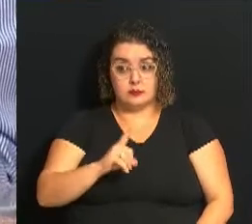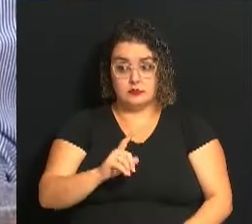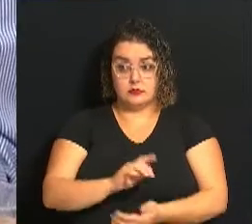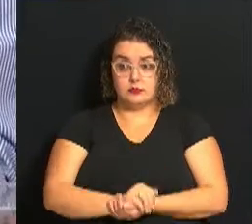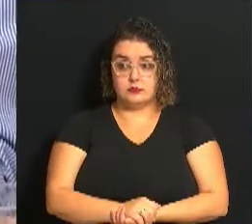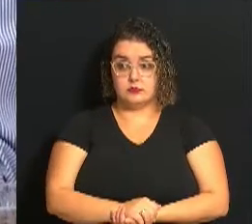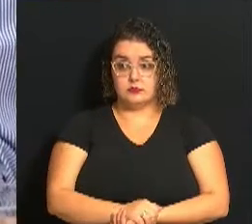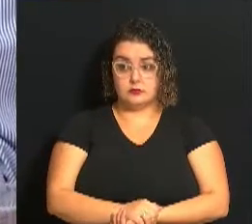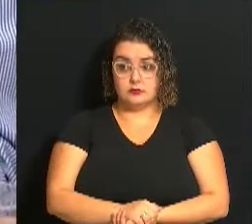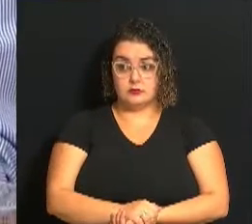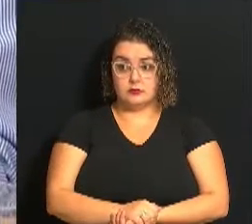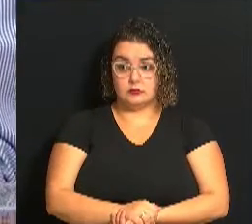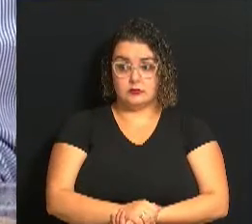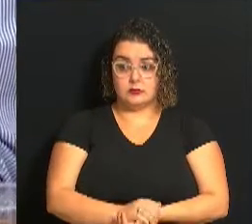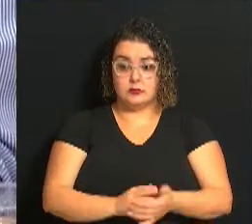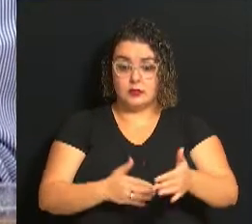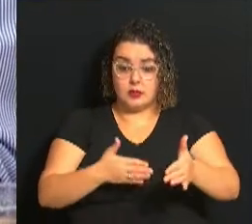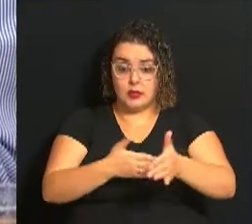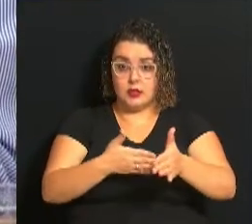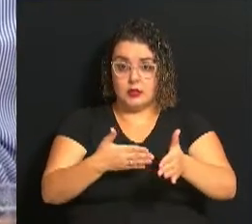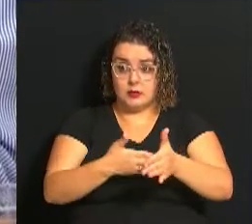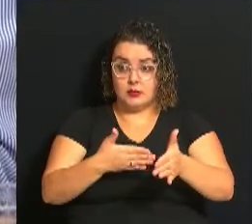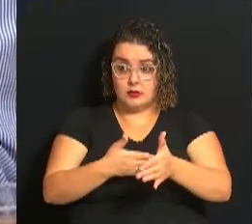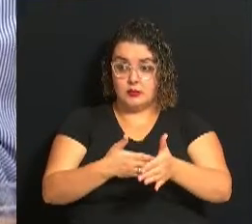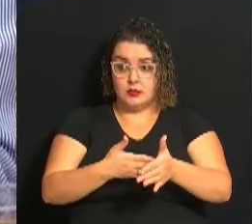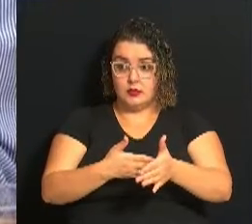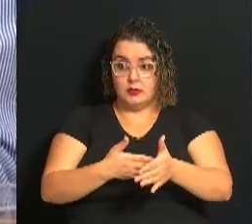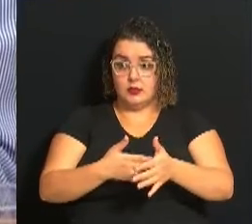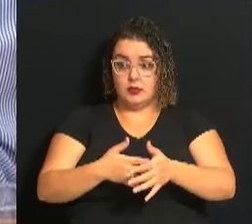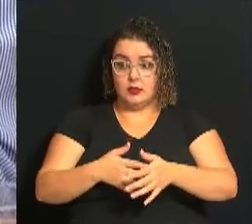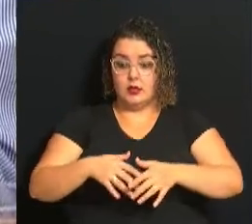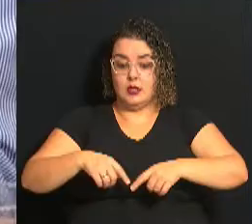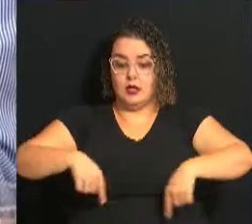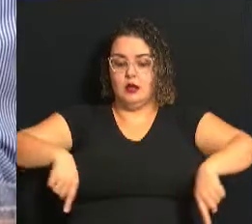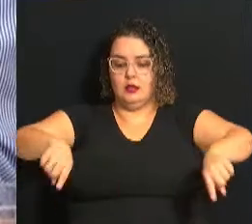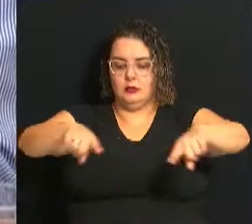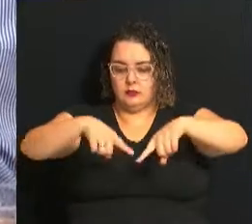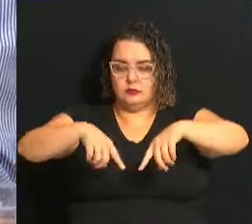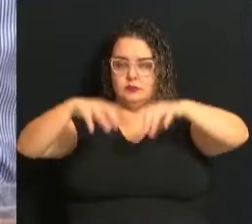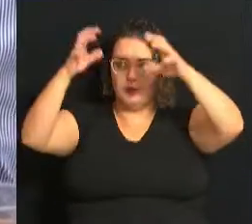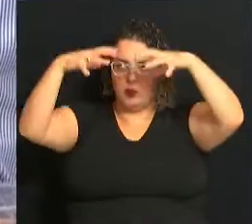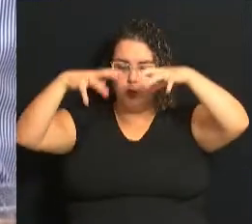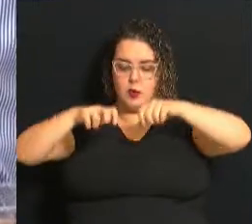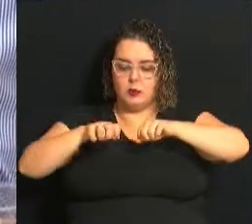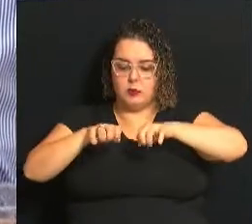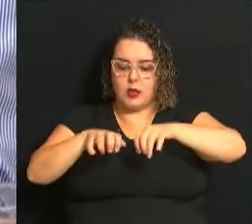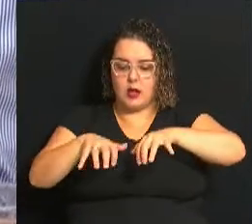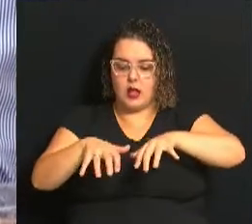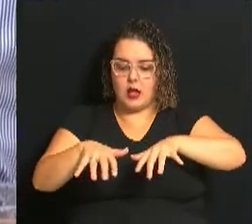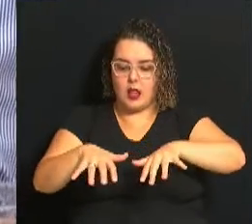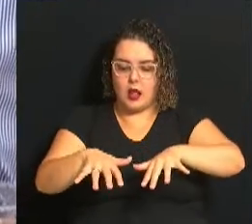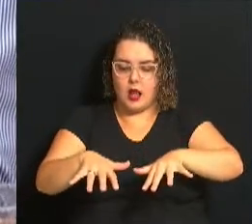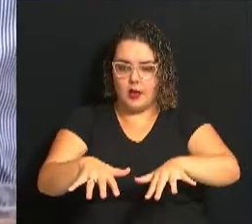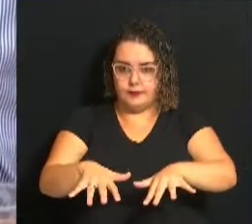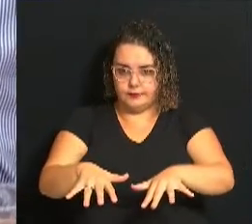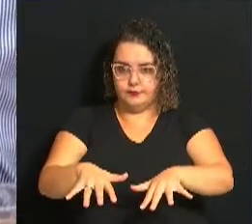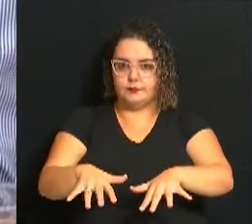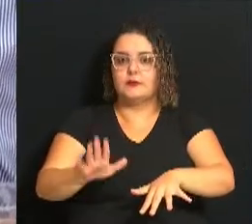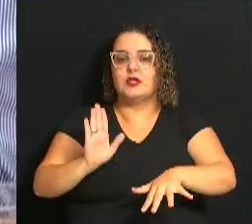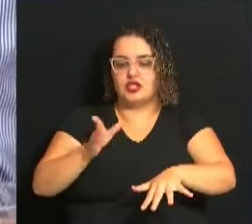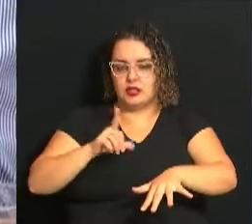gente colocou um limitador em relação à área de permeabilidade. Então, na APA, você já tem, como regra, a permeabilidade